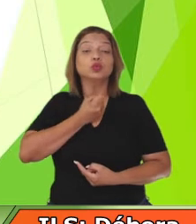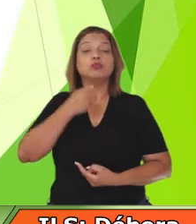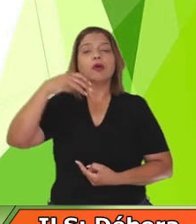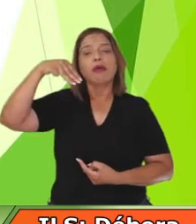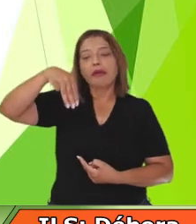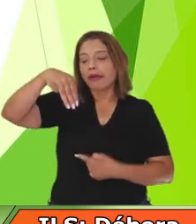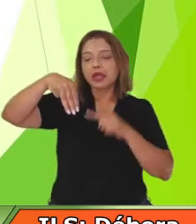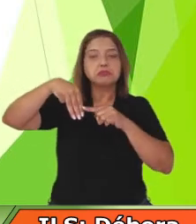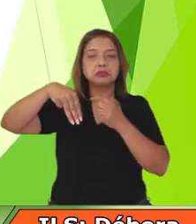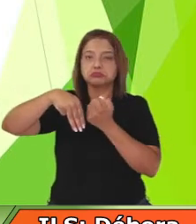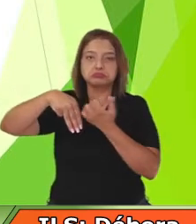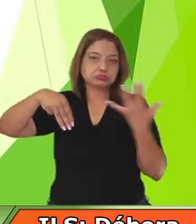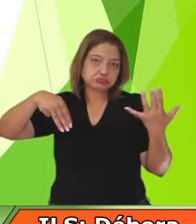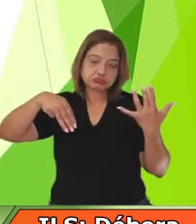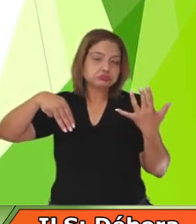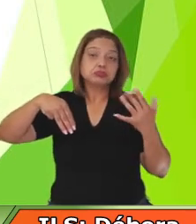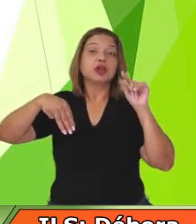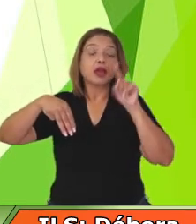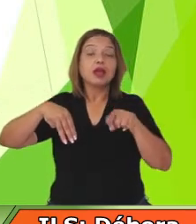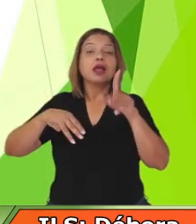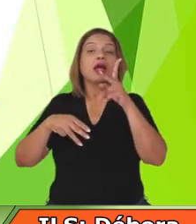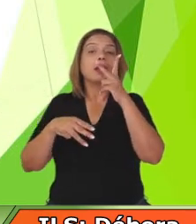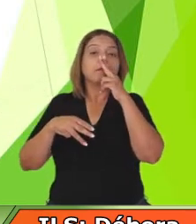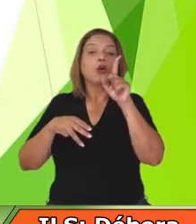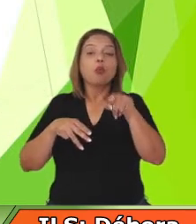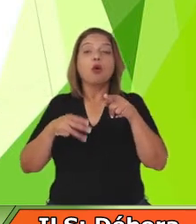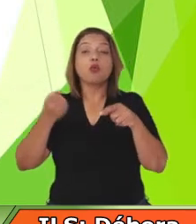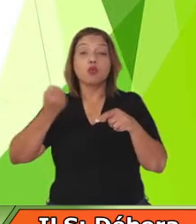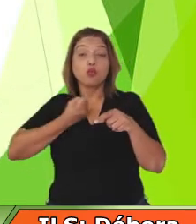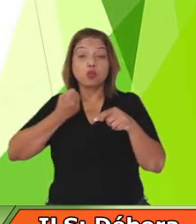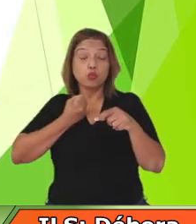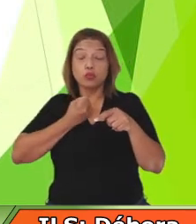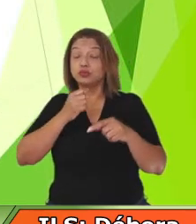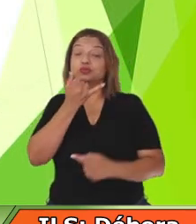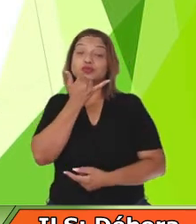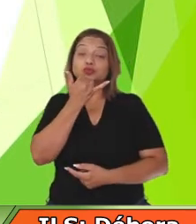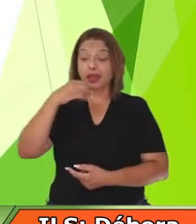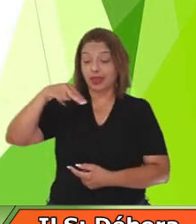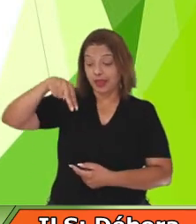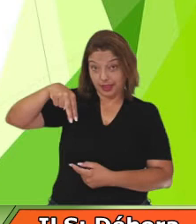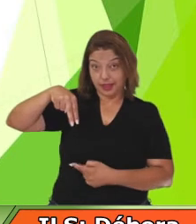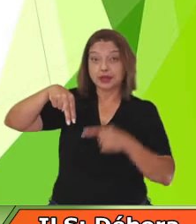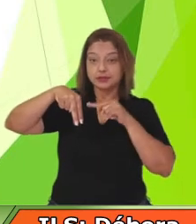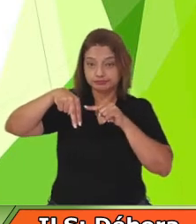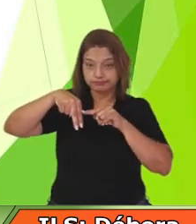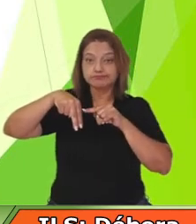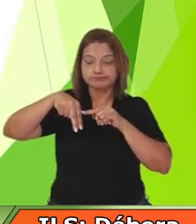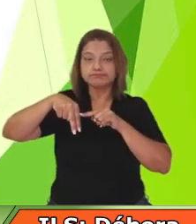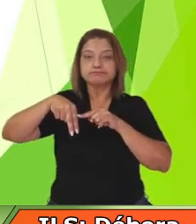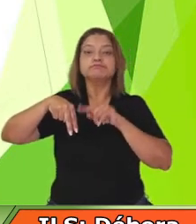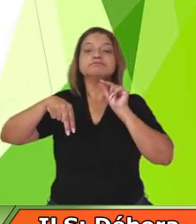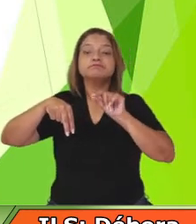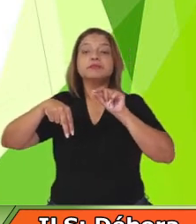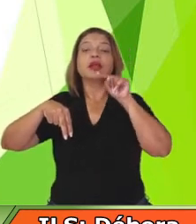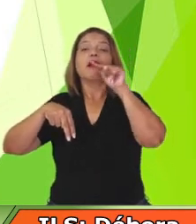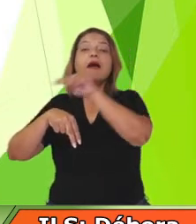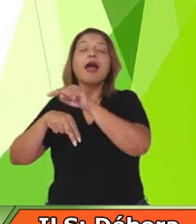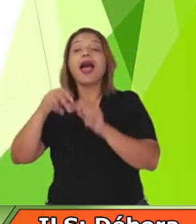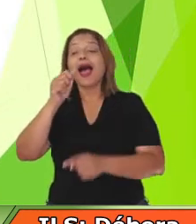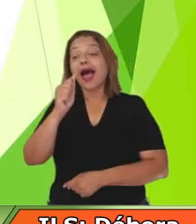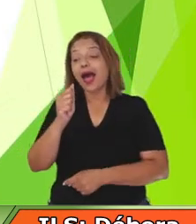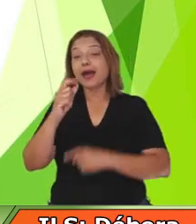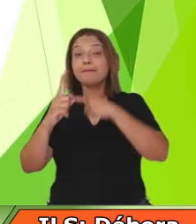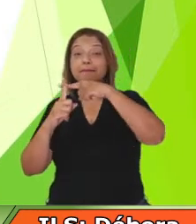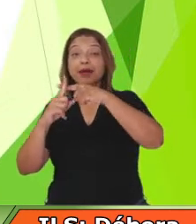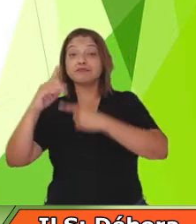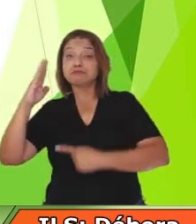uma multiplicação de dois números, aqui representados por multiplicação de A por B, nós temos que a